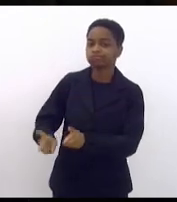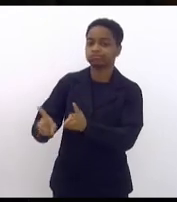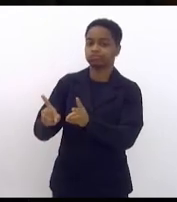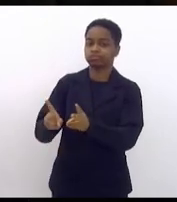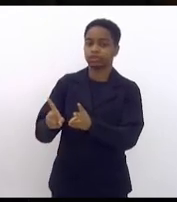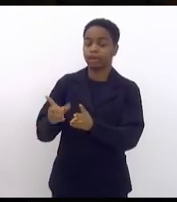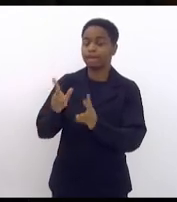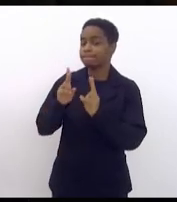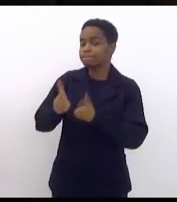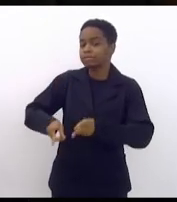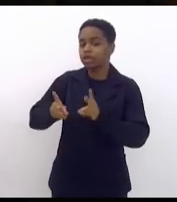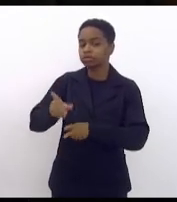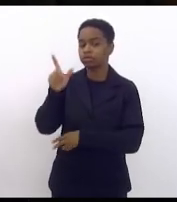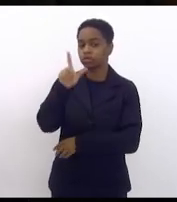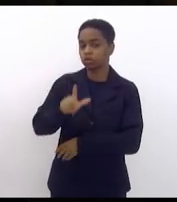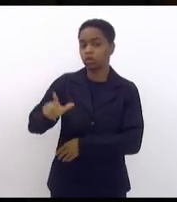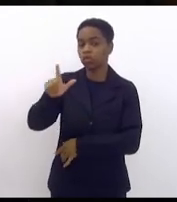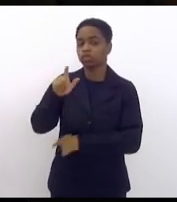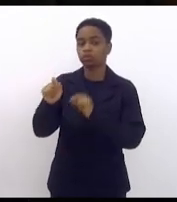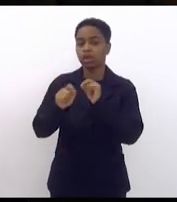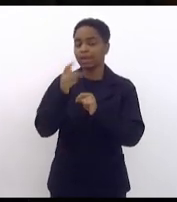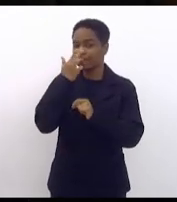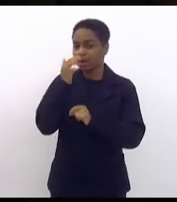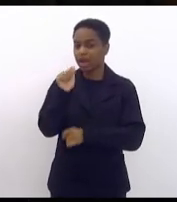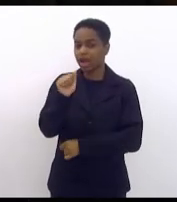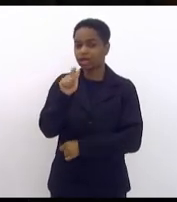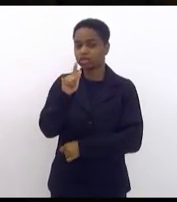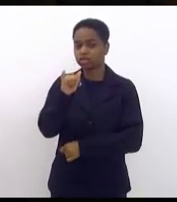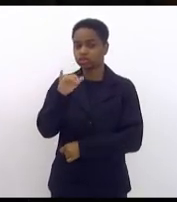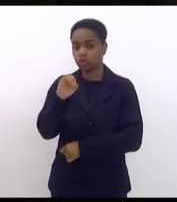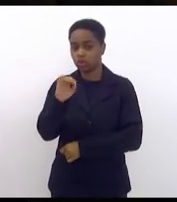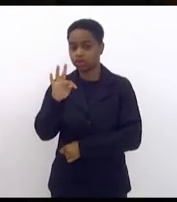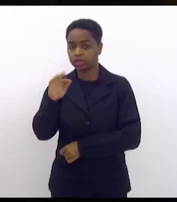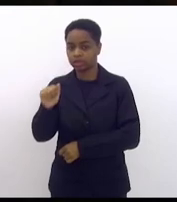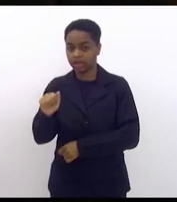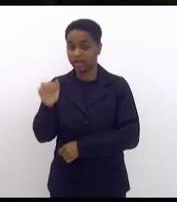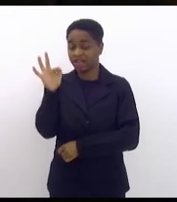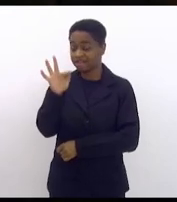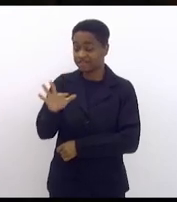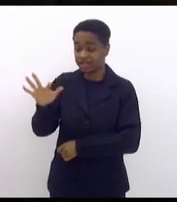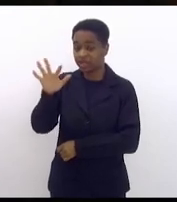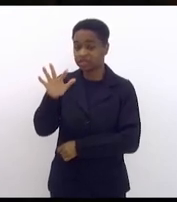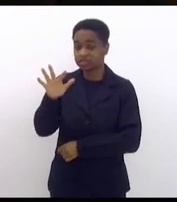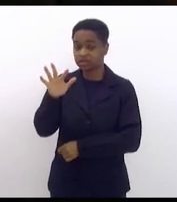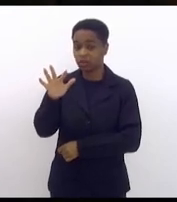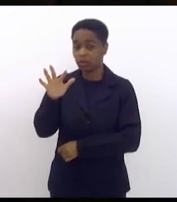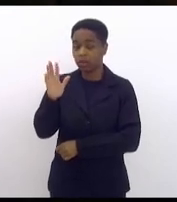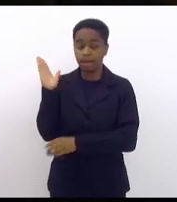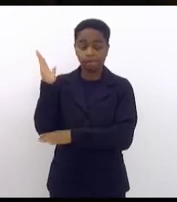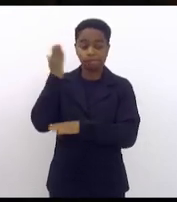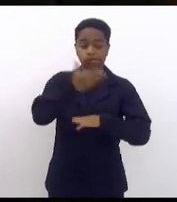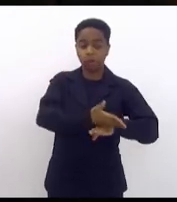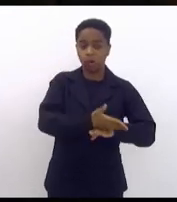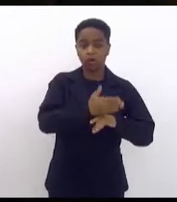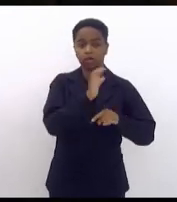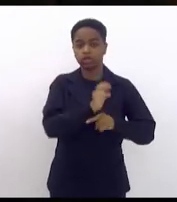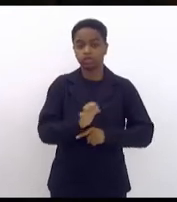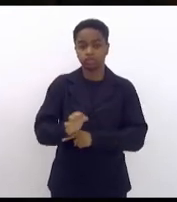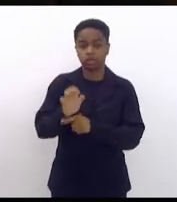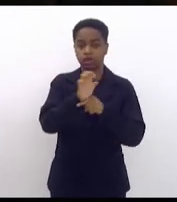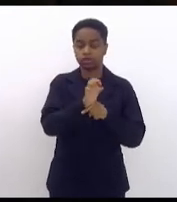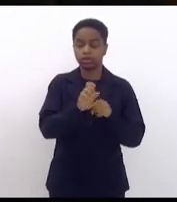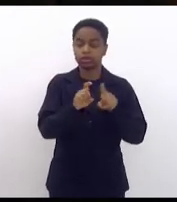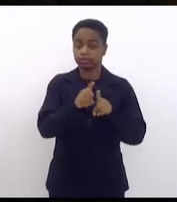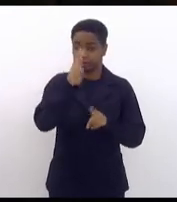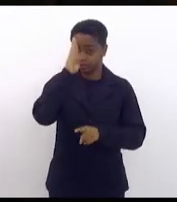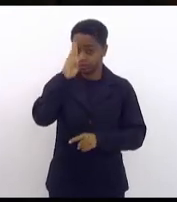essa lógica de agiotagem da federação sobre os entes federativos, em